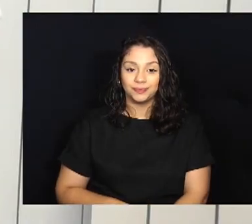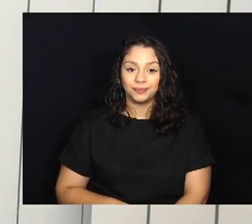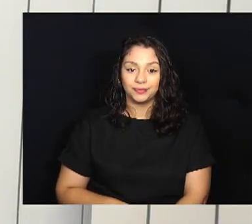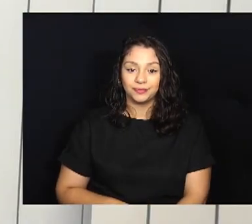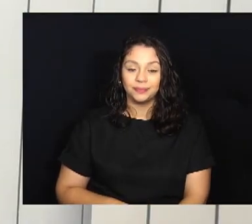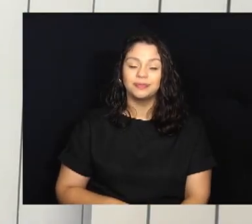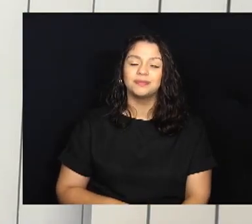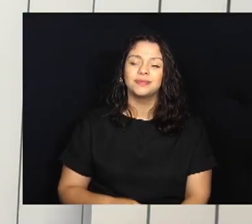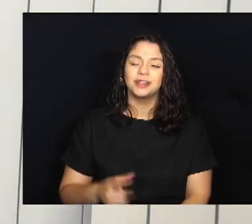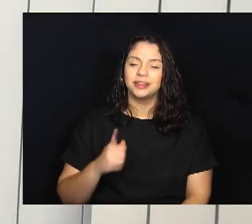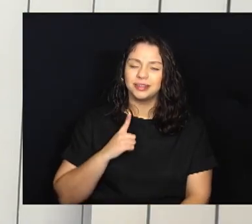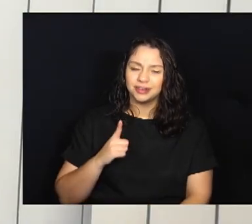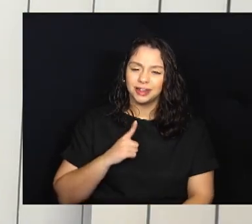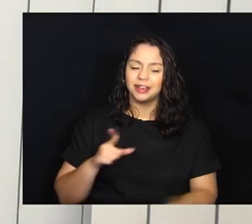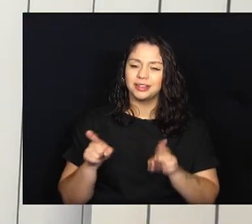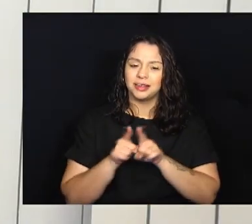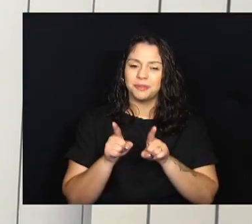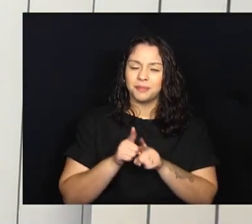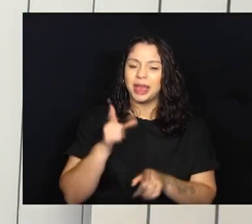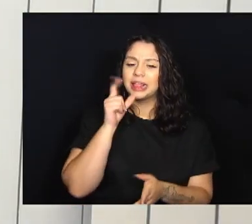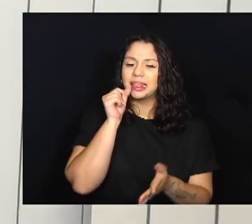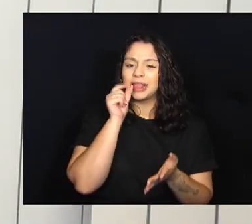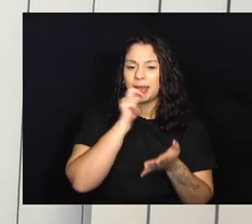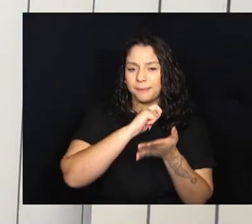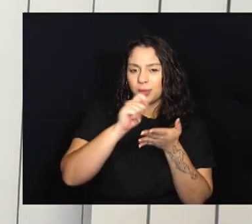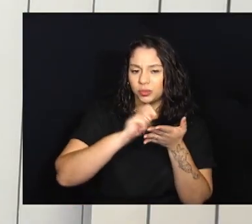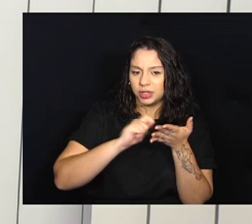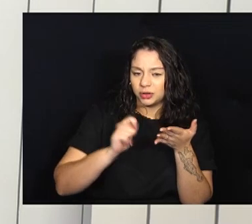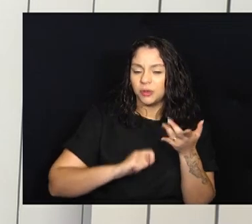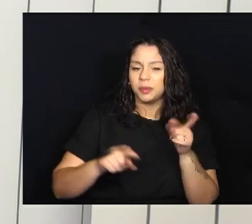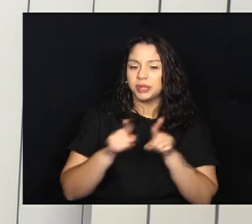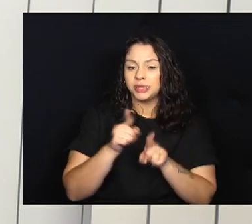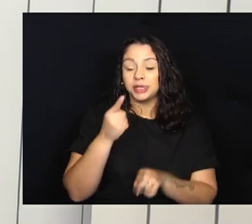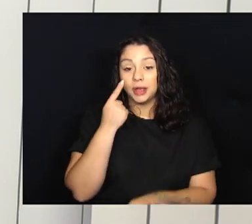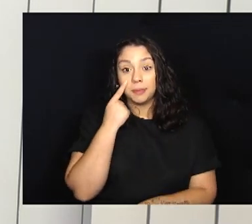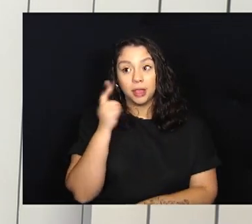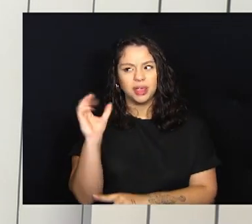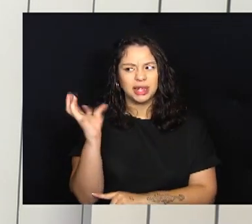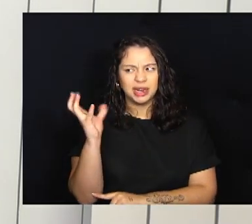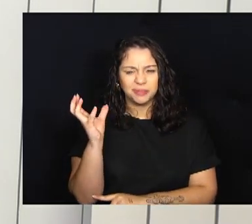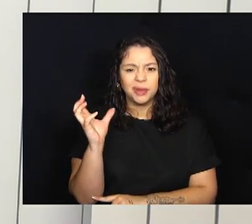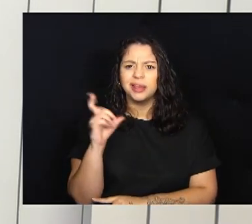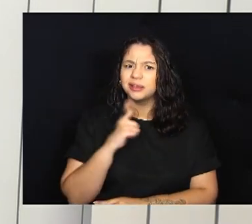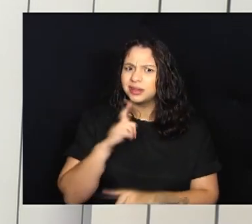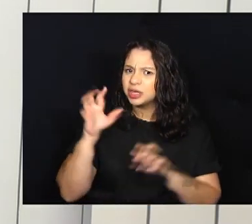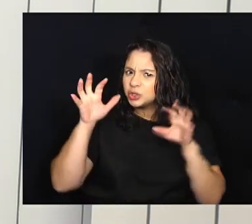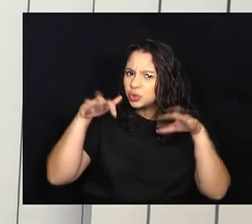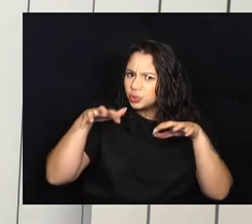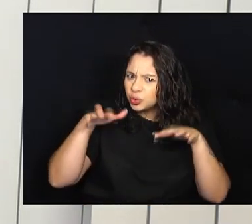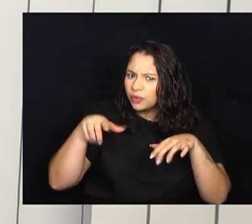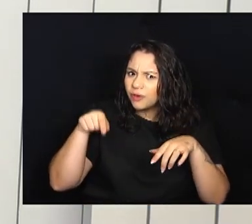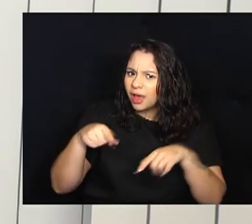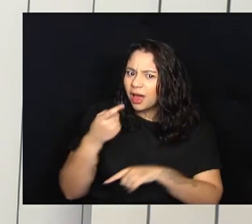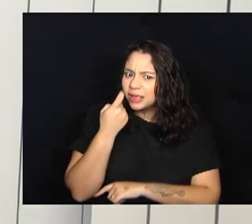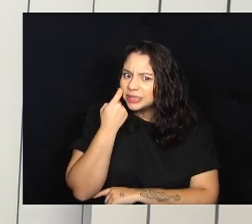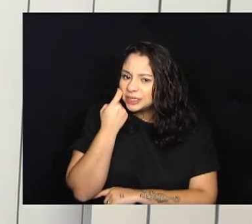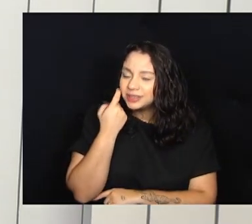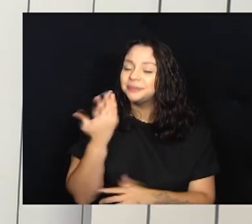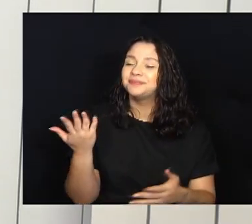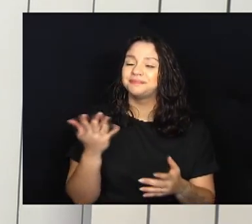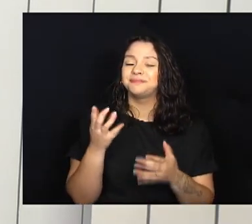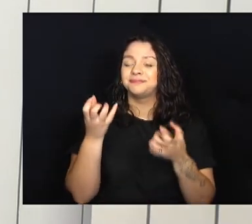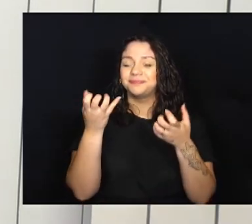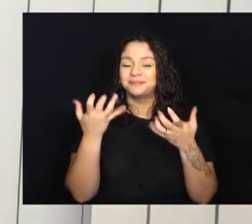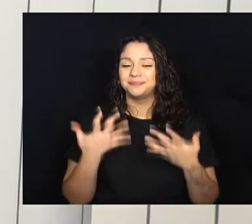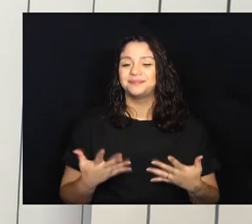E tem ainda o nosso quadro Na Ponta do Lápis, tem previsão do tempo. Será que tem chuva chegando para essa sexta-feira? Já então tem